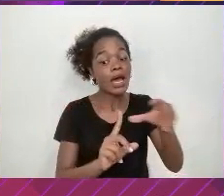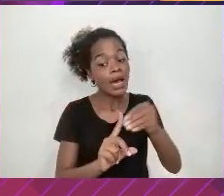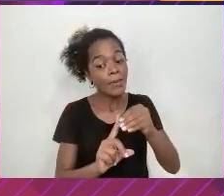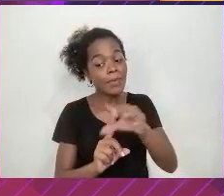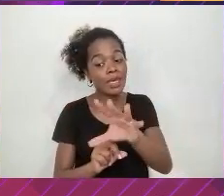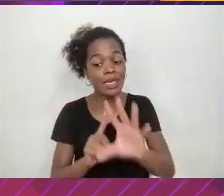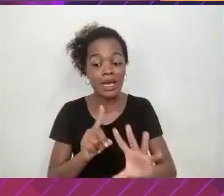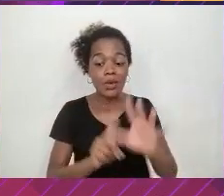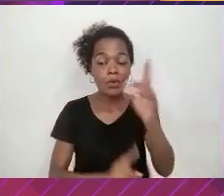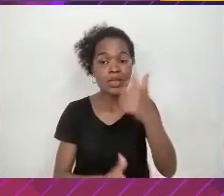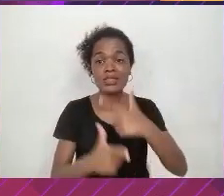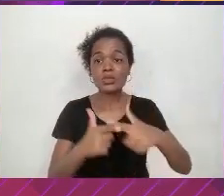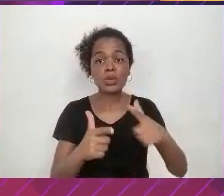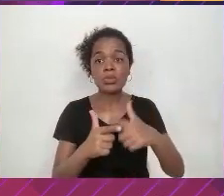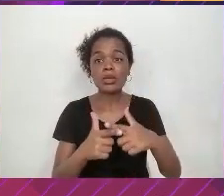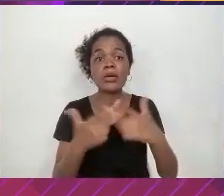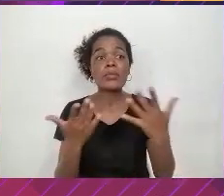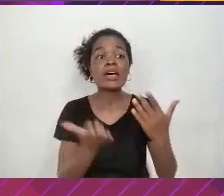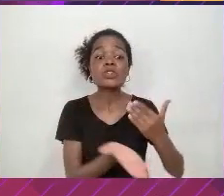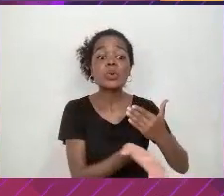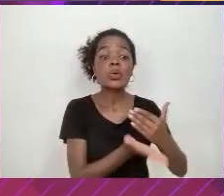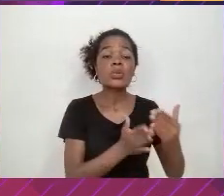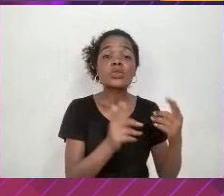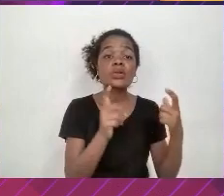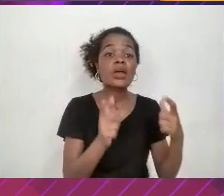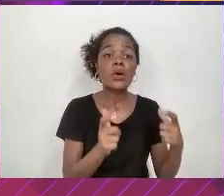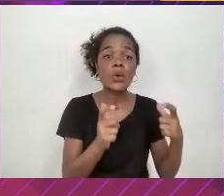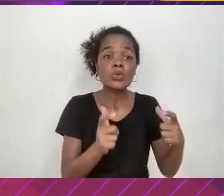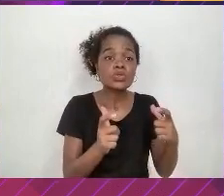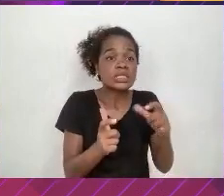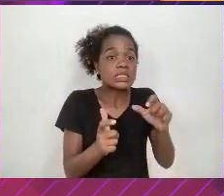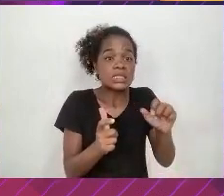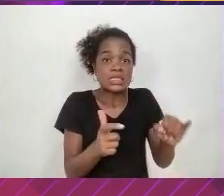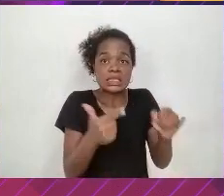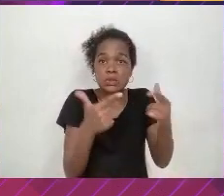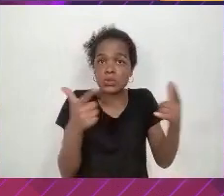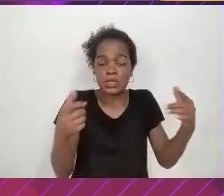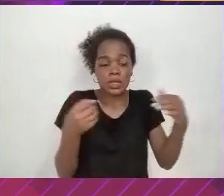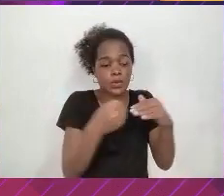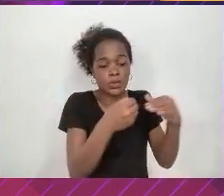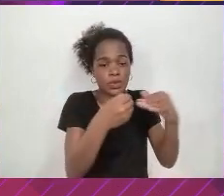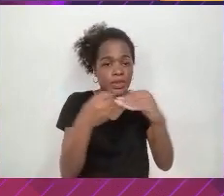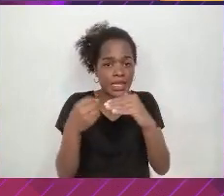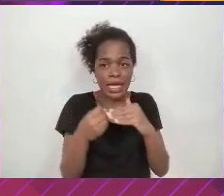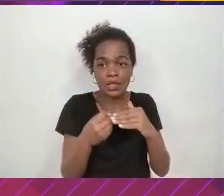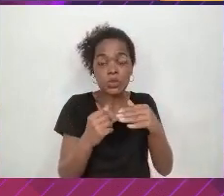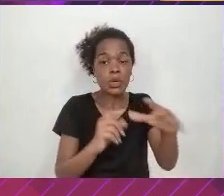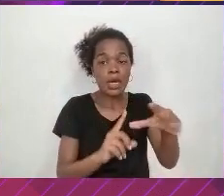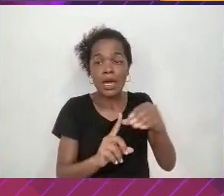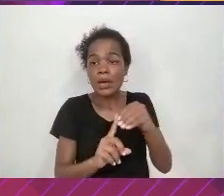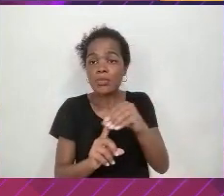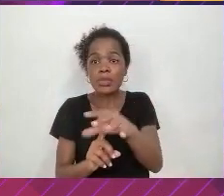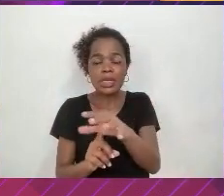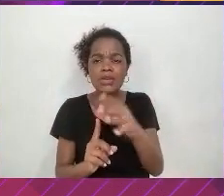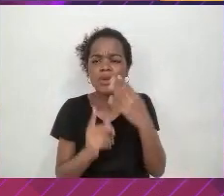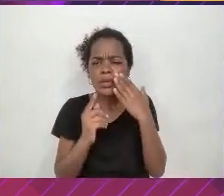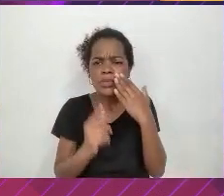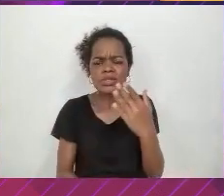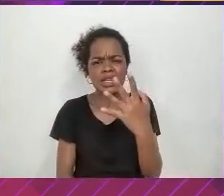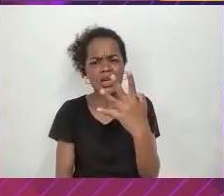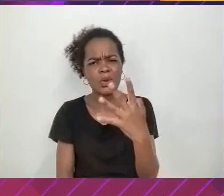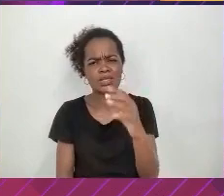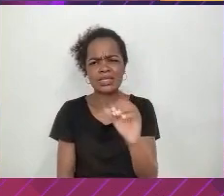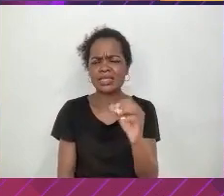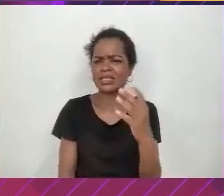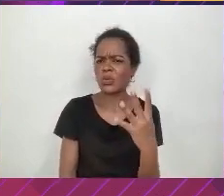pegar da origem. Se você não tem um dado, a sua API vai trazer 404 e não é problema dela, ela está se